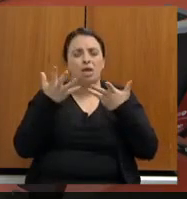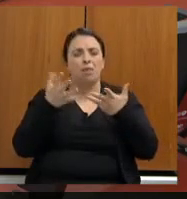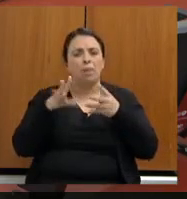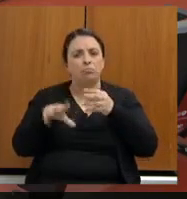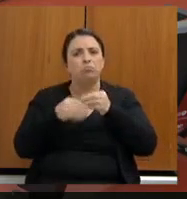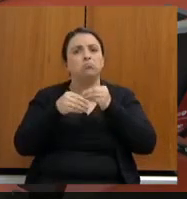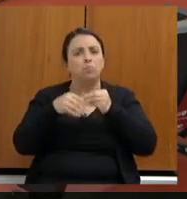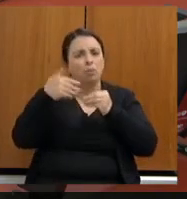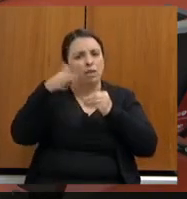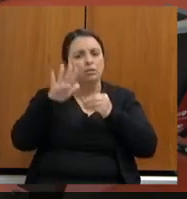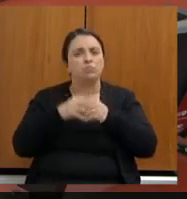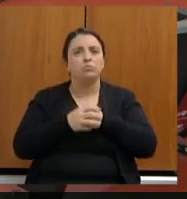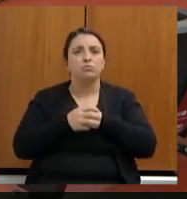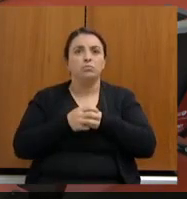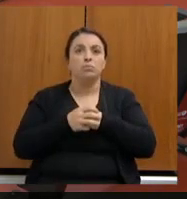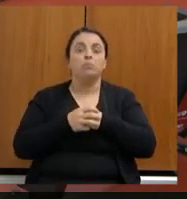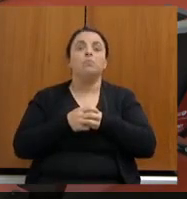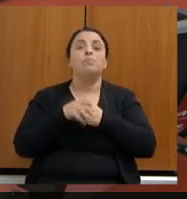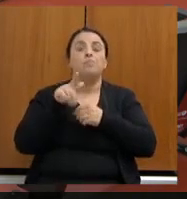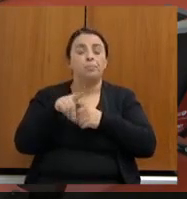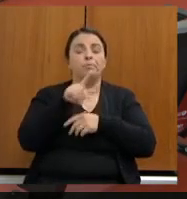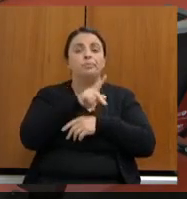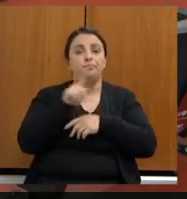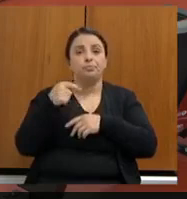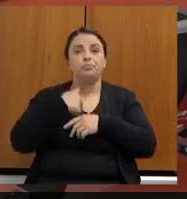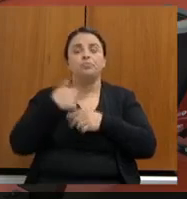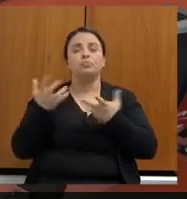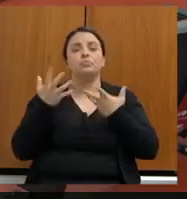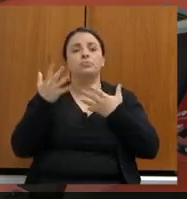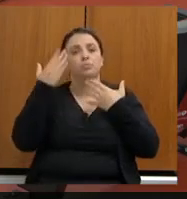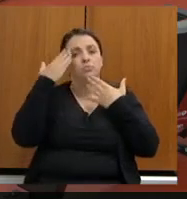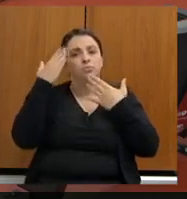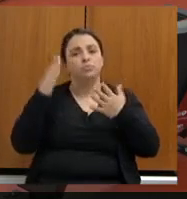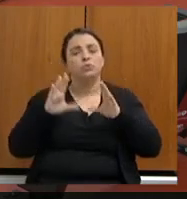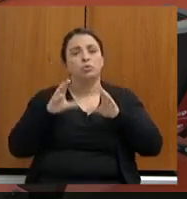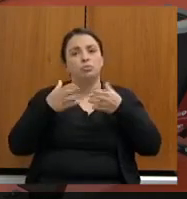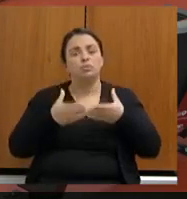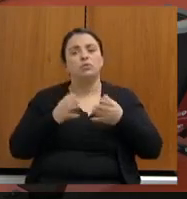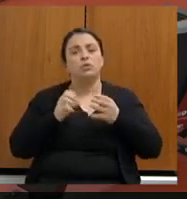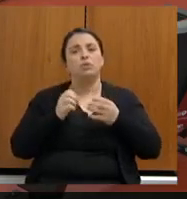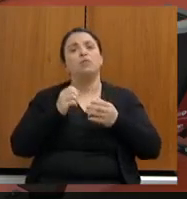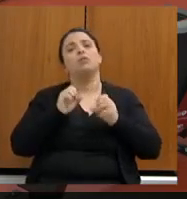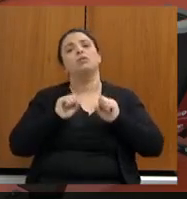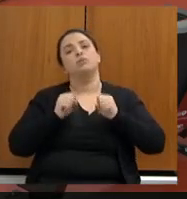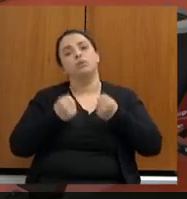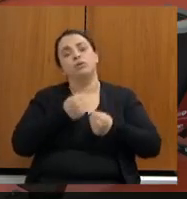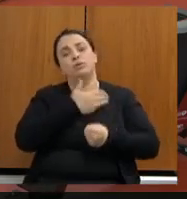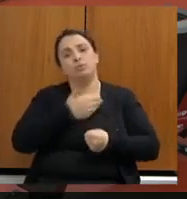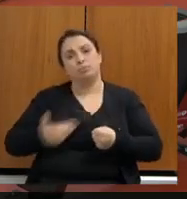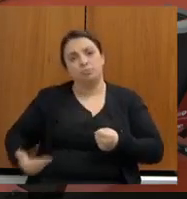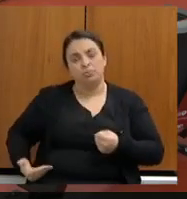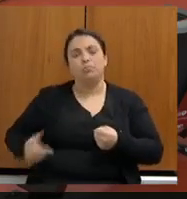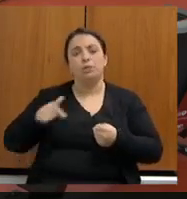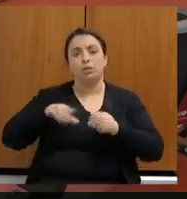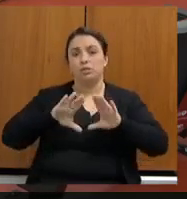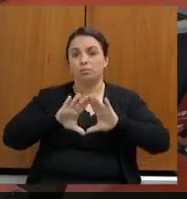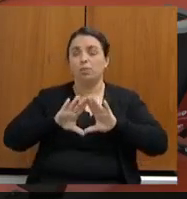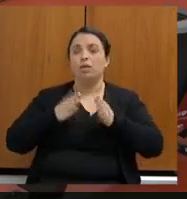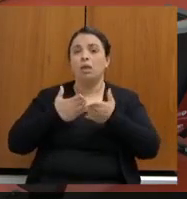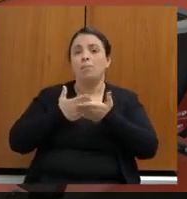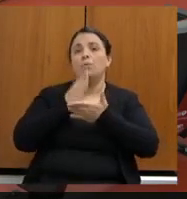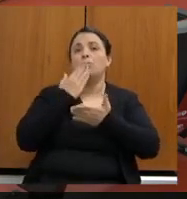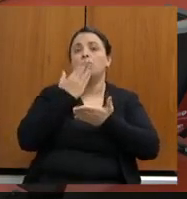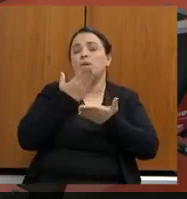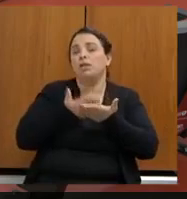alguma consideração por gentileza seu presente eu quero aqui agradecer a comissão de segurança pública da Assembleia por ter aprovado o